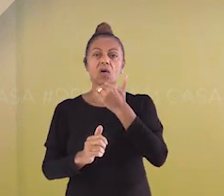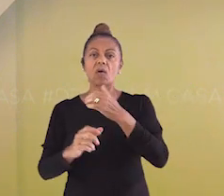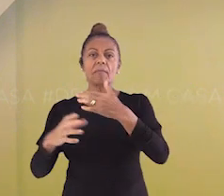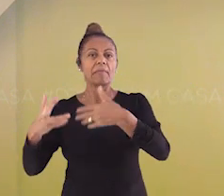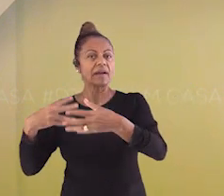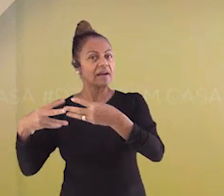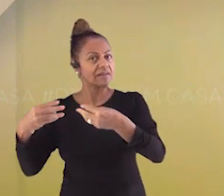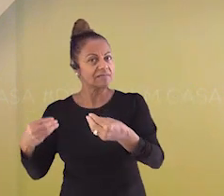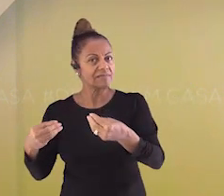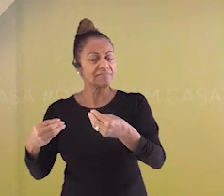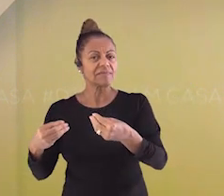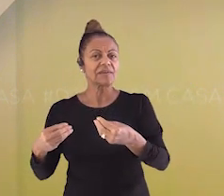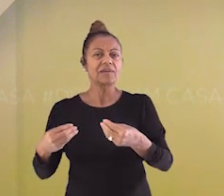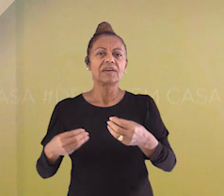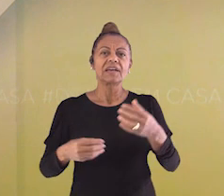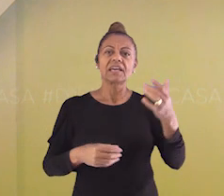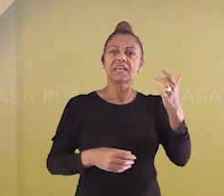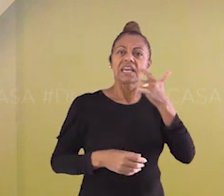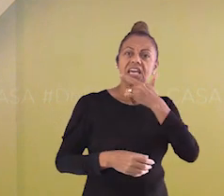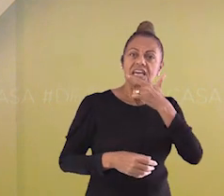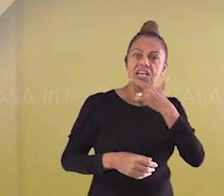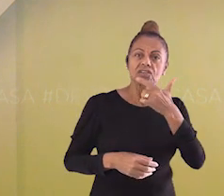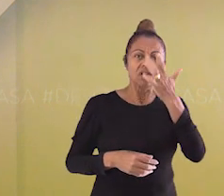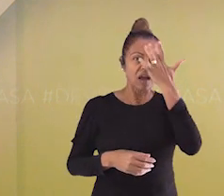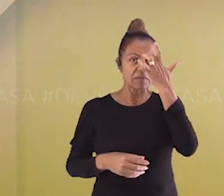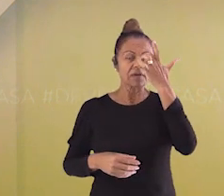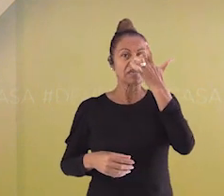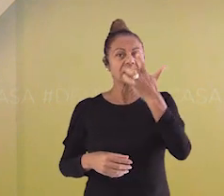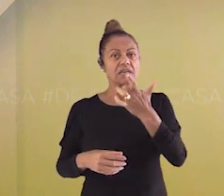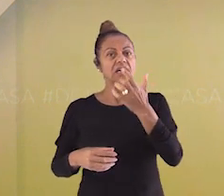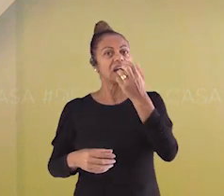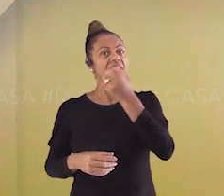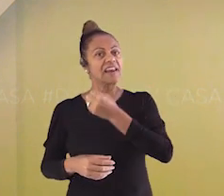queijo. E o mesmo vale para todos os outros nutrientes, tá? O